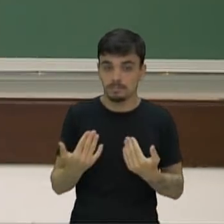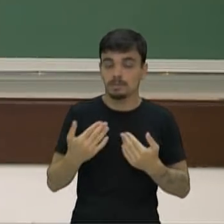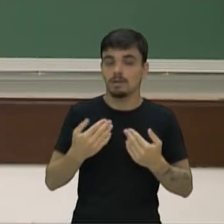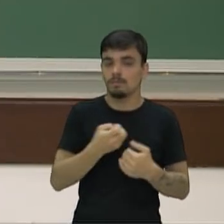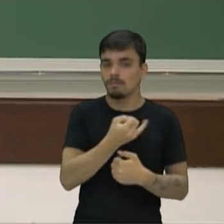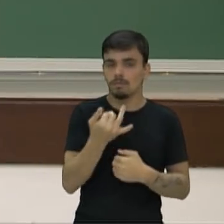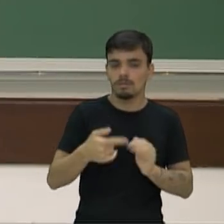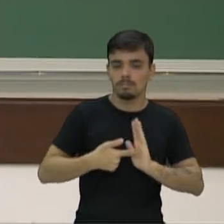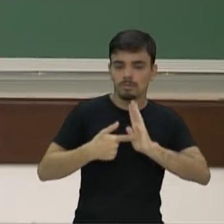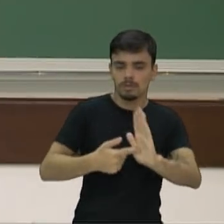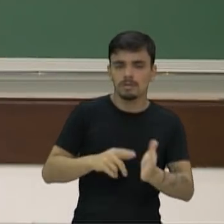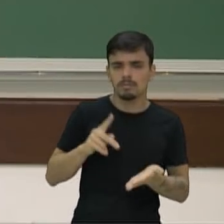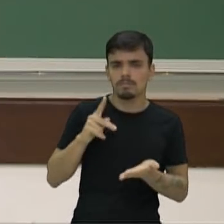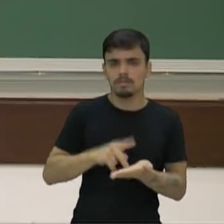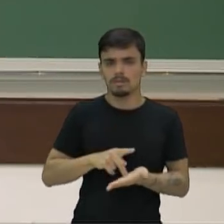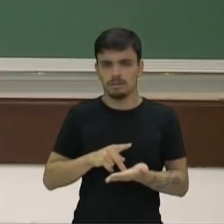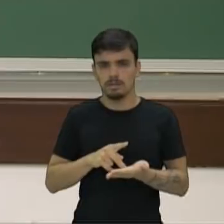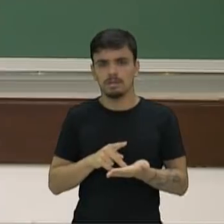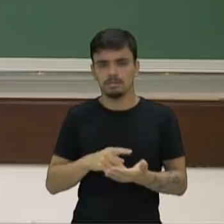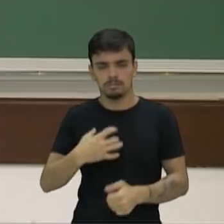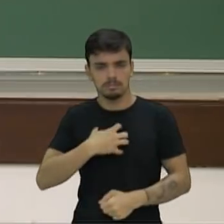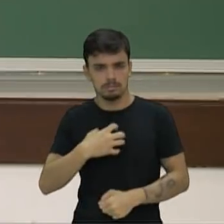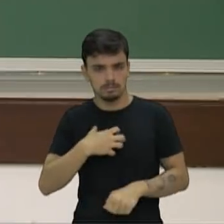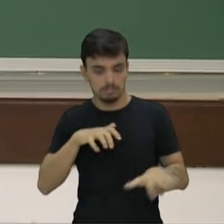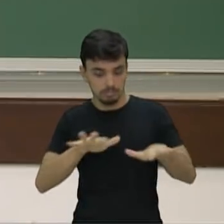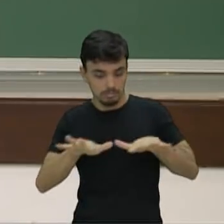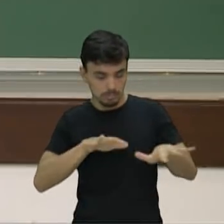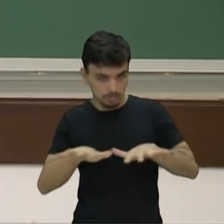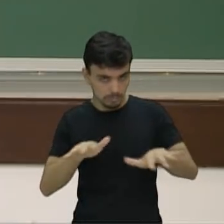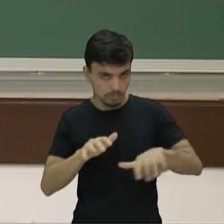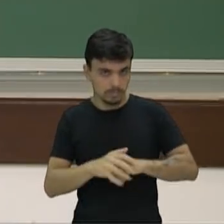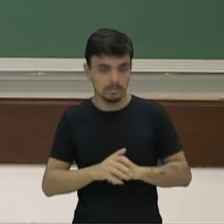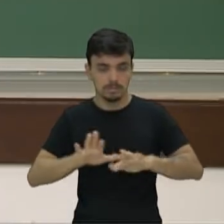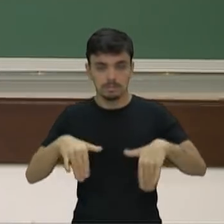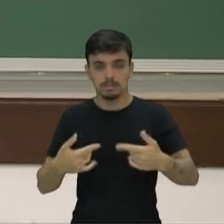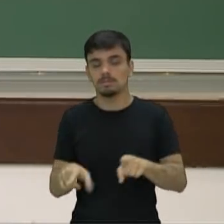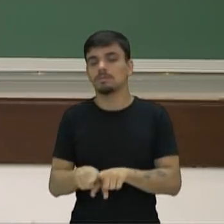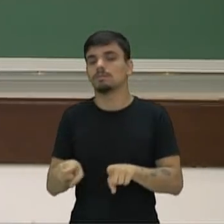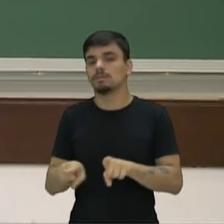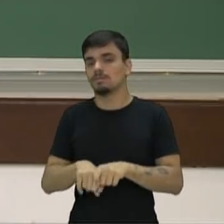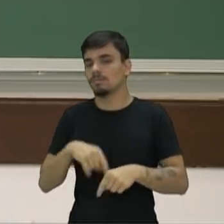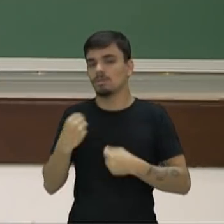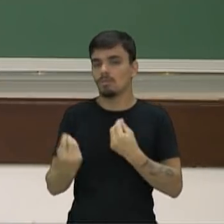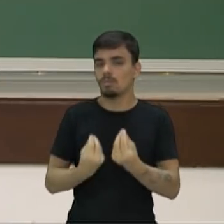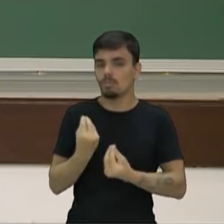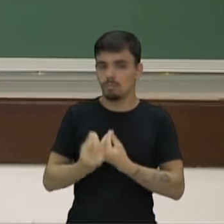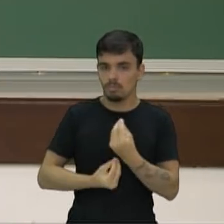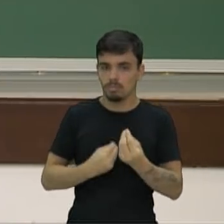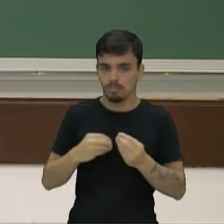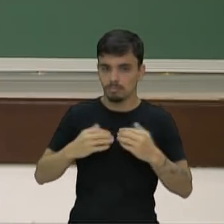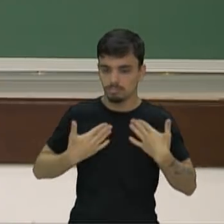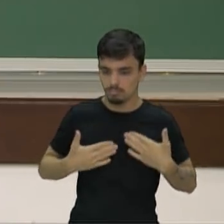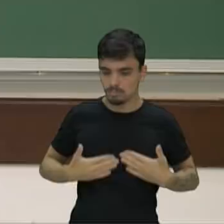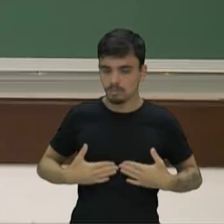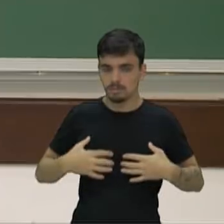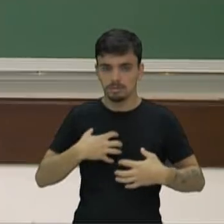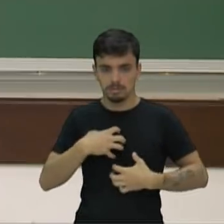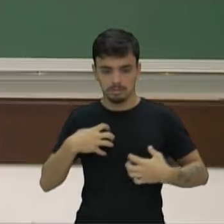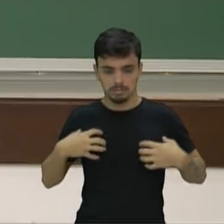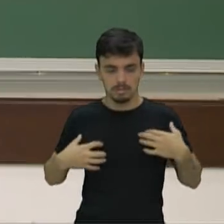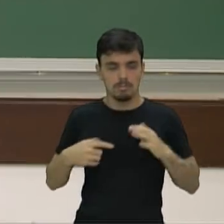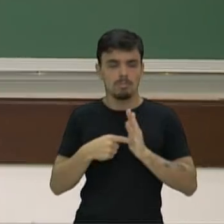representasse o real, em sensação de movimento, né, inclusive, ou com as partes do corpo, mostrando